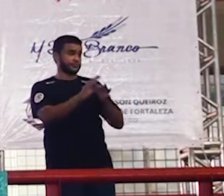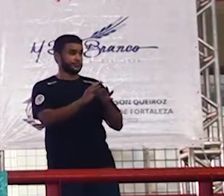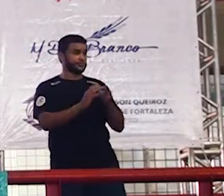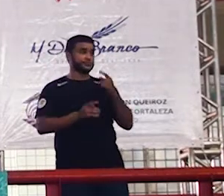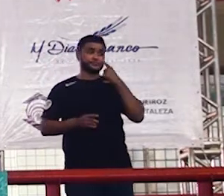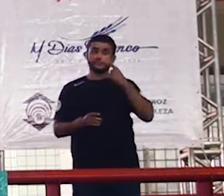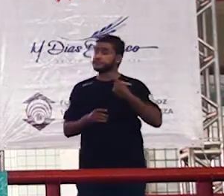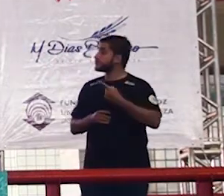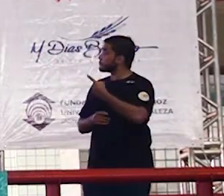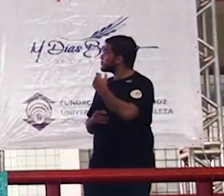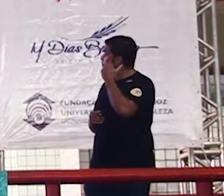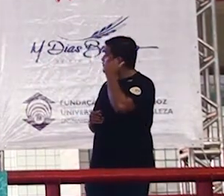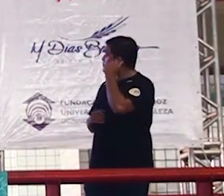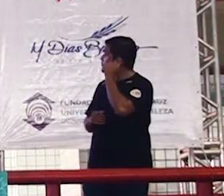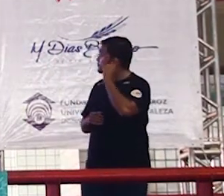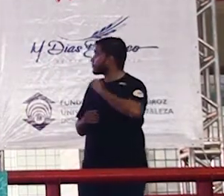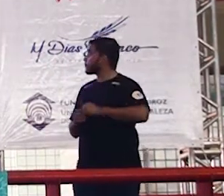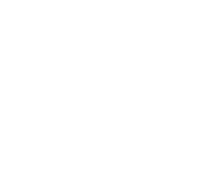Olha aí.